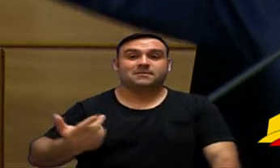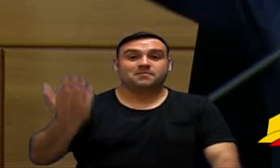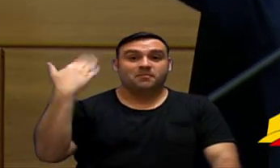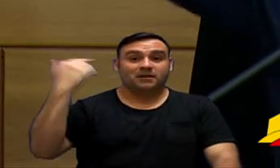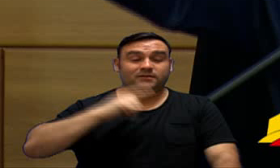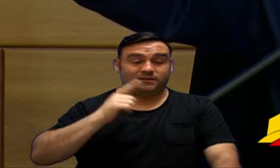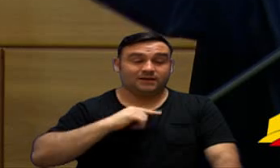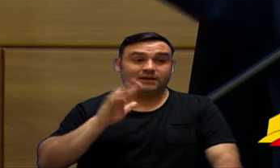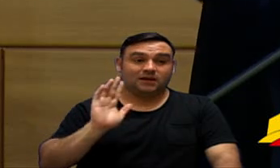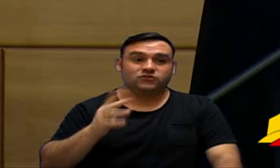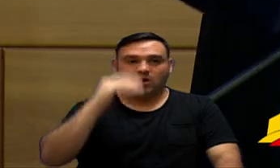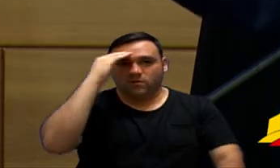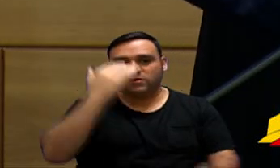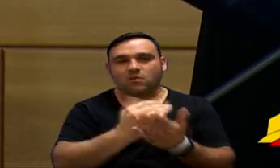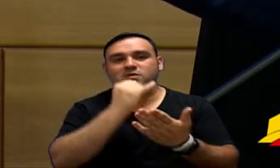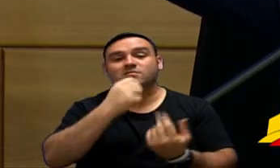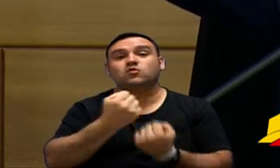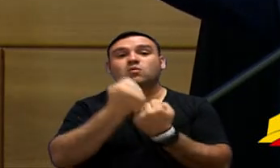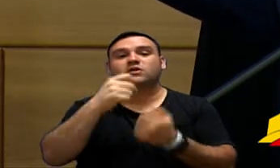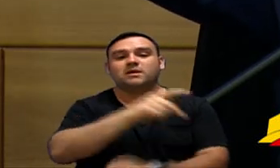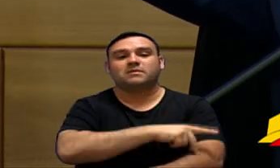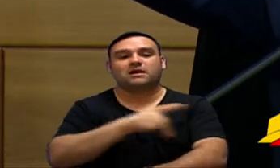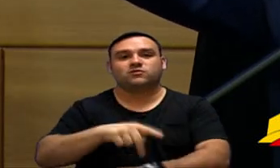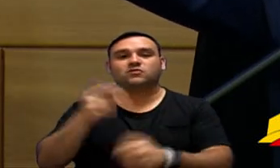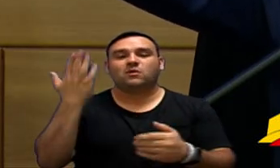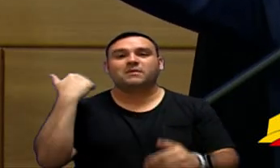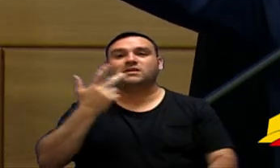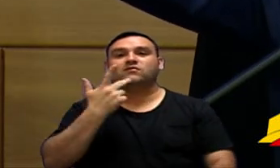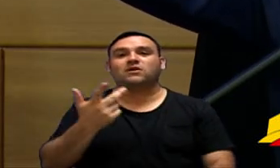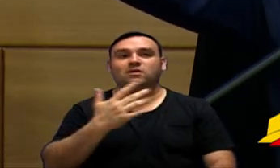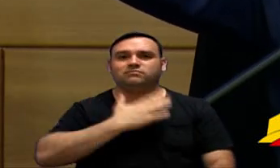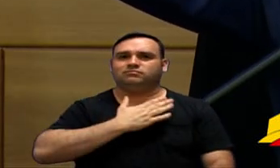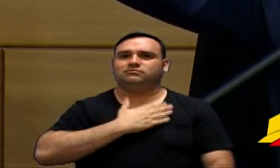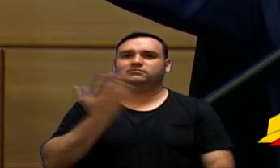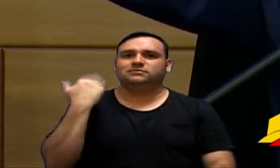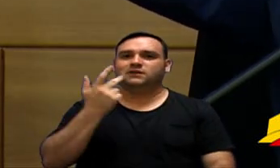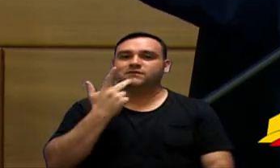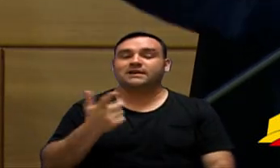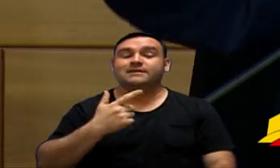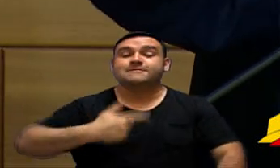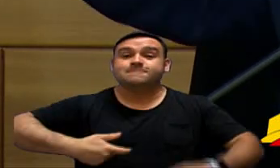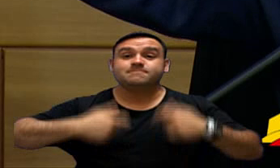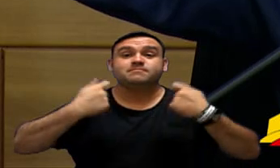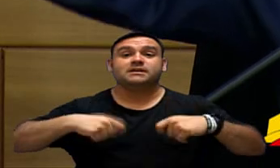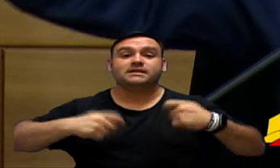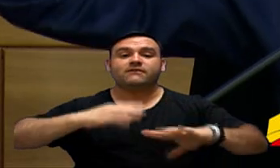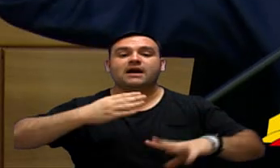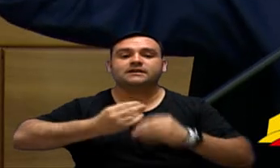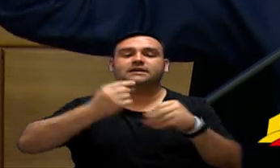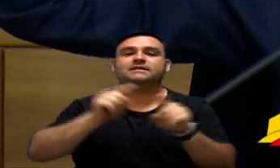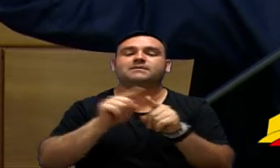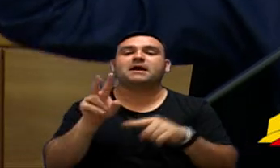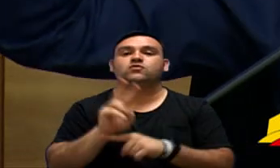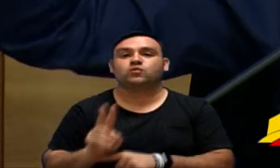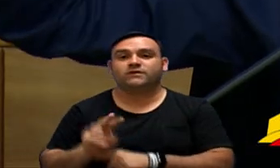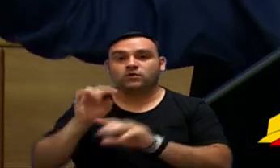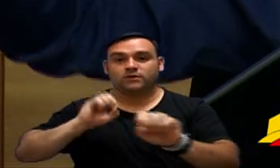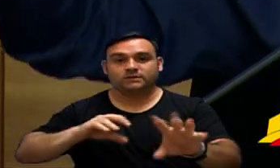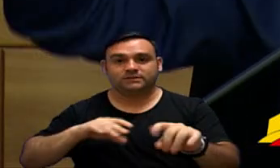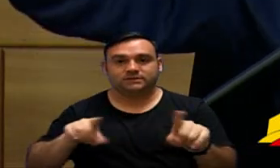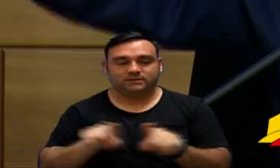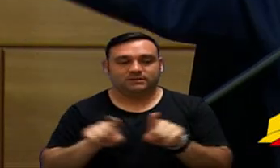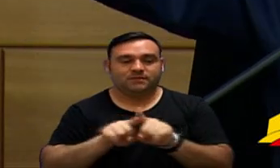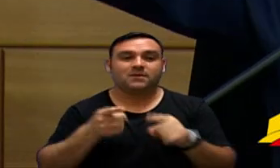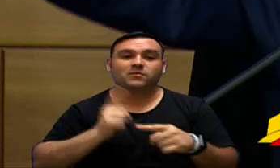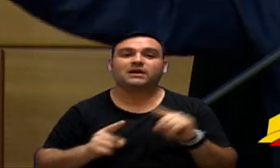para trás, a gente já cumpriu, como o suporte pedagógico que foi mencionado aqui por mim. Havia uma necessidade de acrescentar também supervisores de ensino, porque